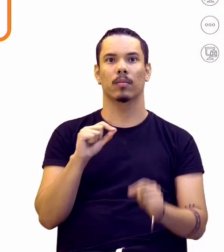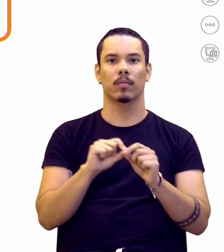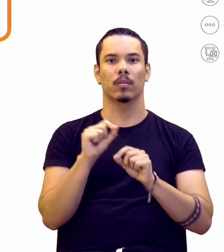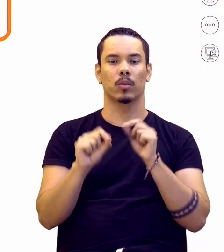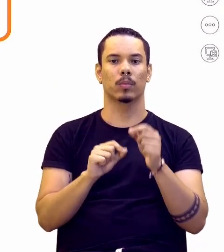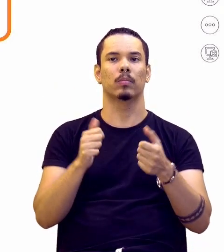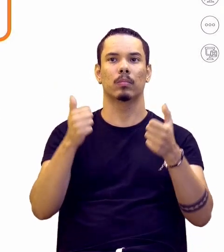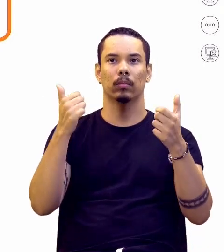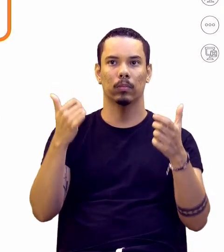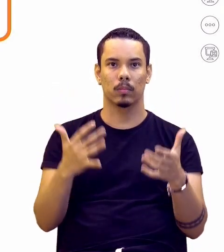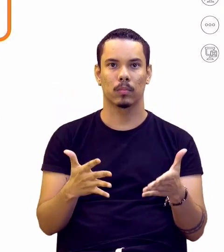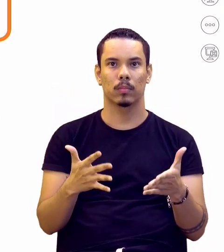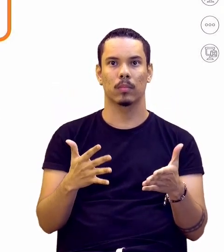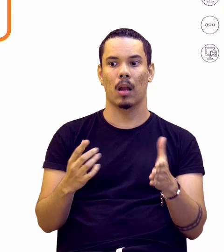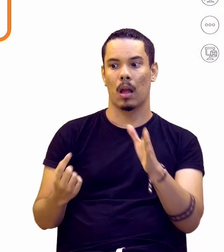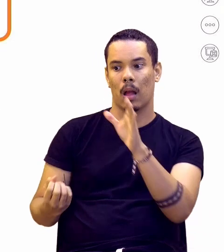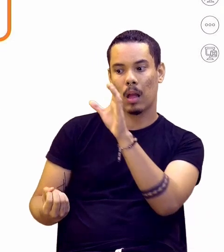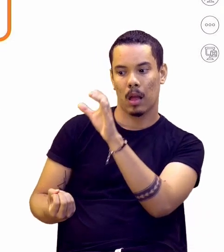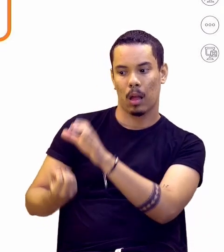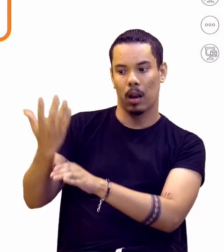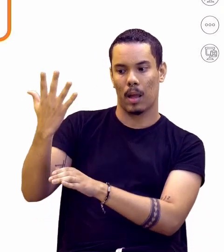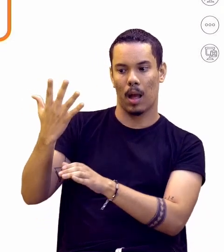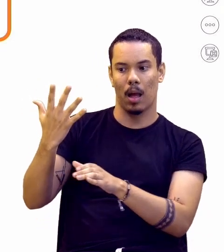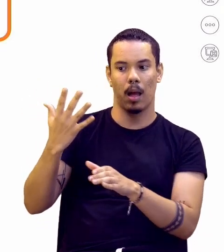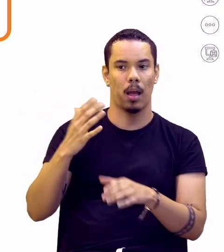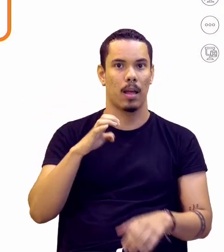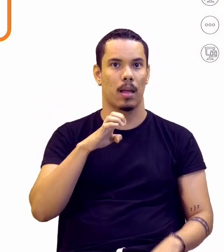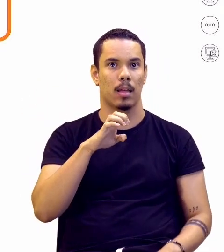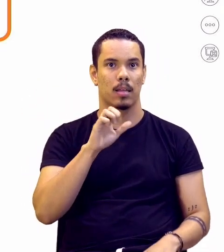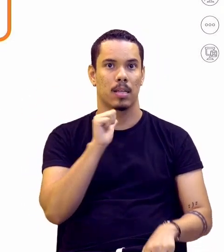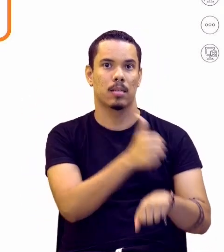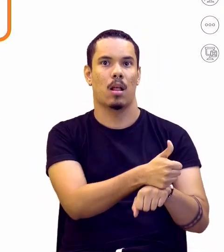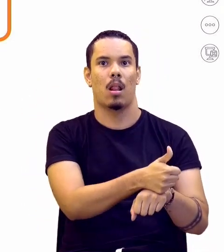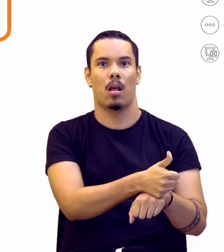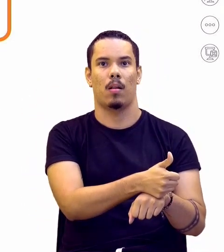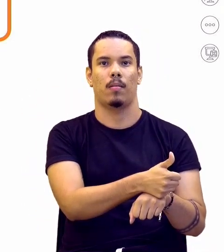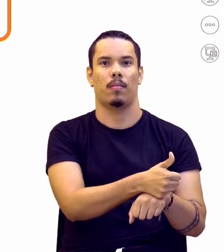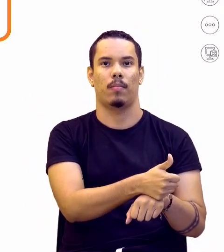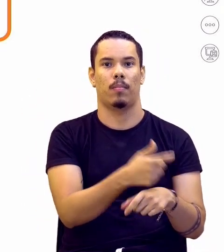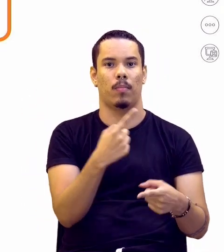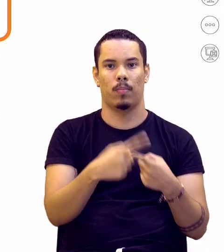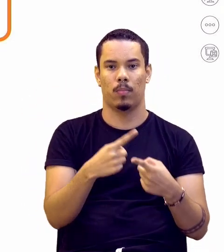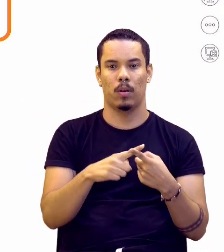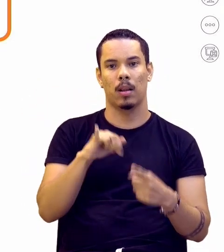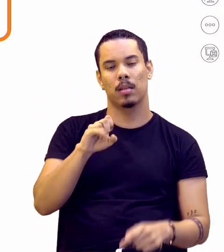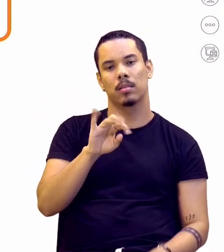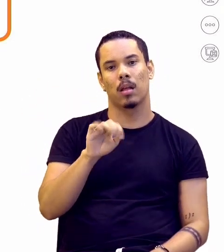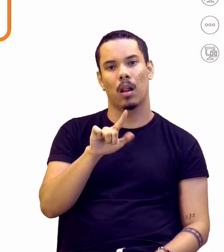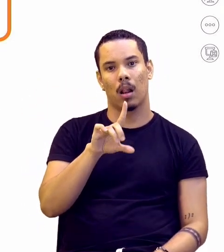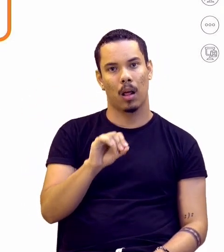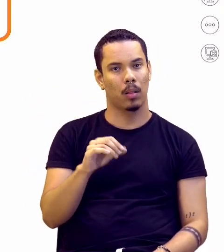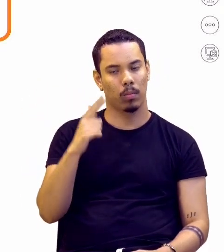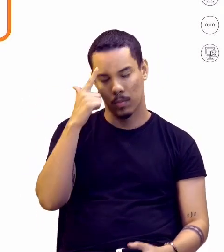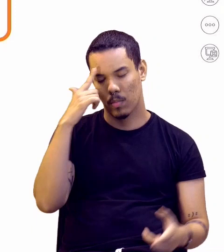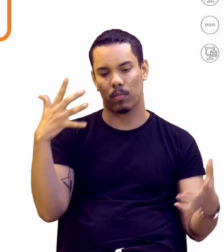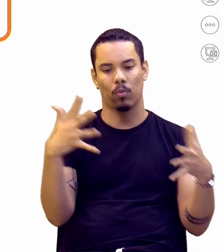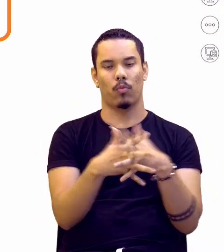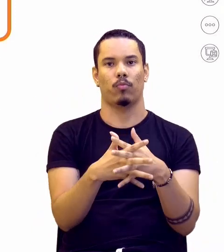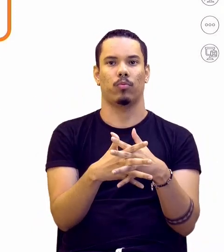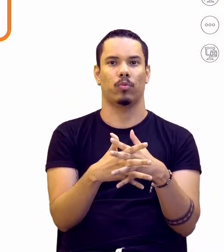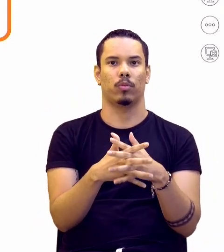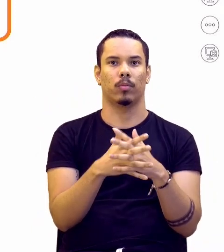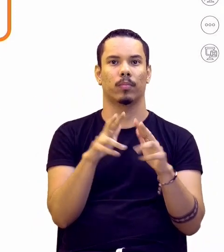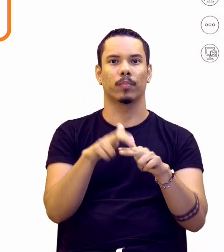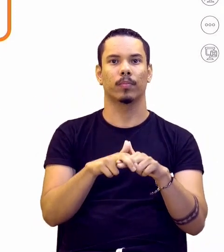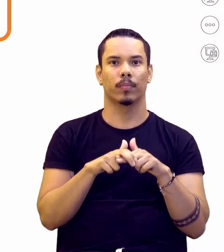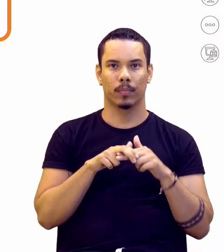distinguir da criação. Porque se você faz e confunde essas datas, isso aí ele pode cair numa pegadinha. Então essa